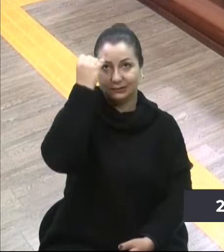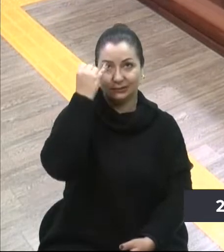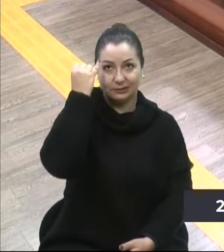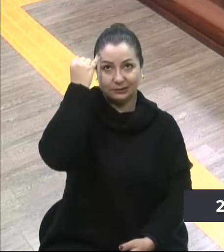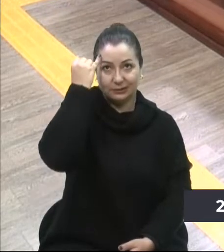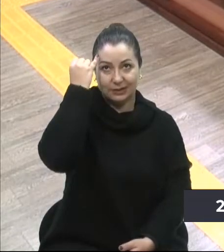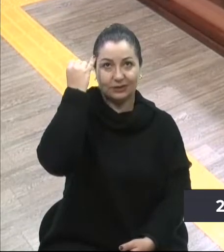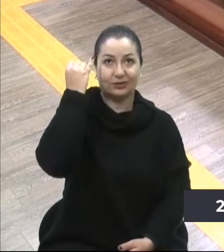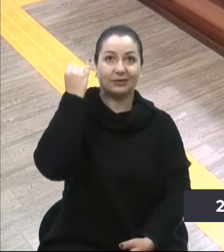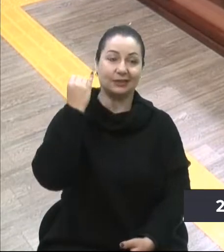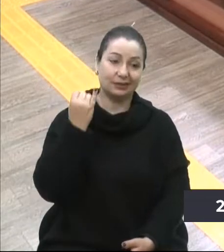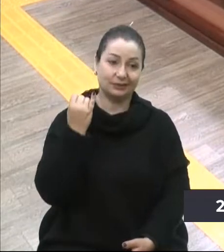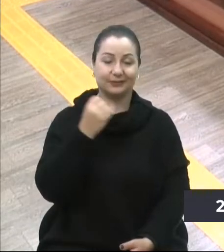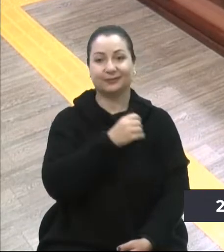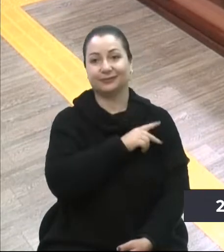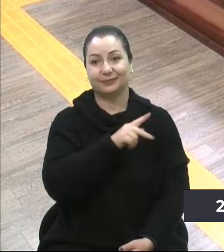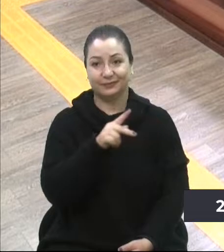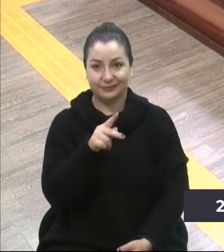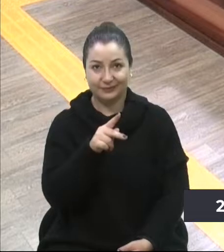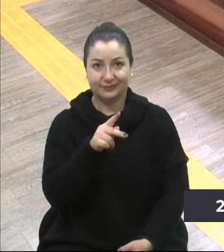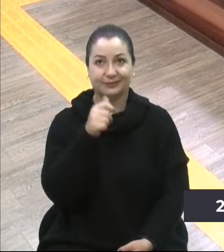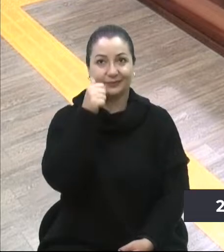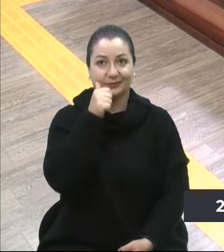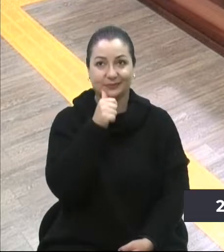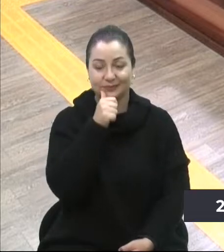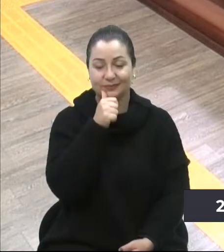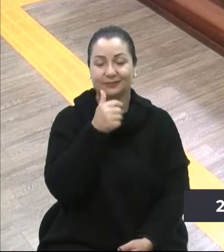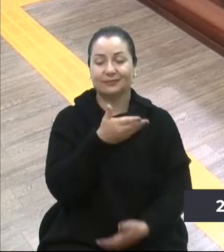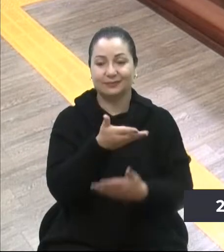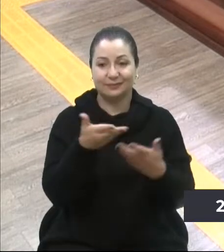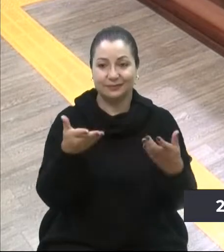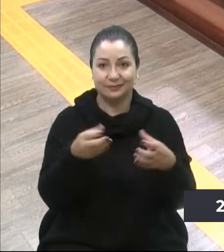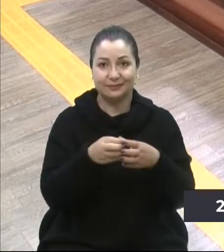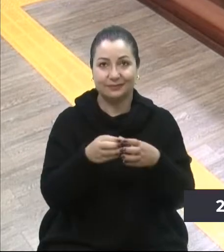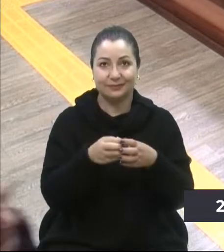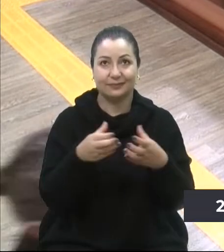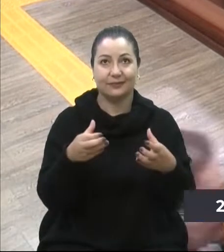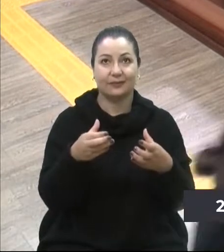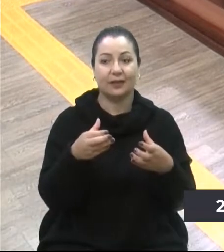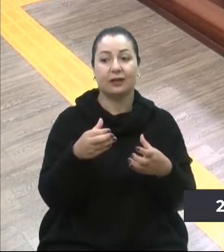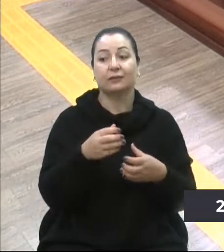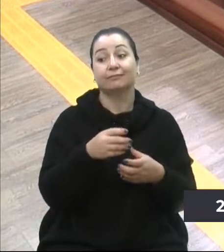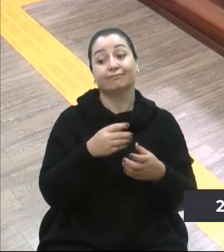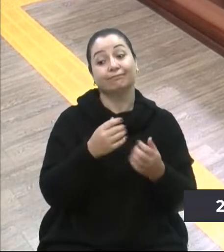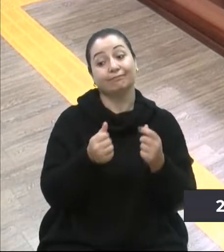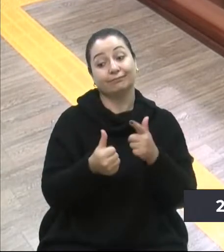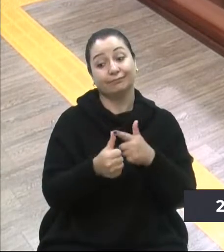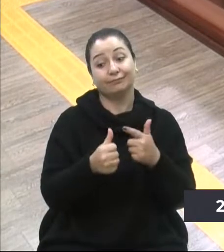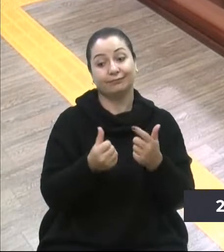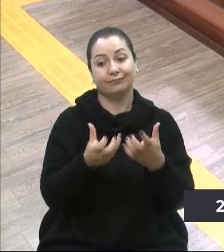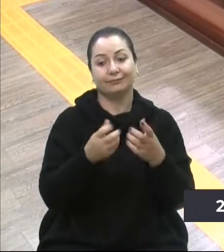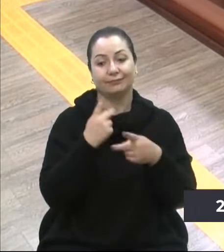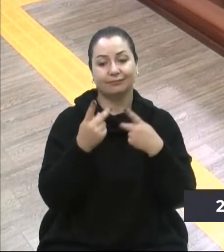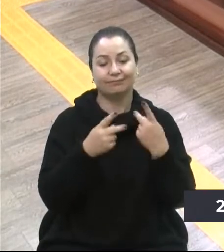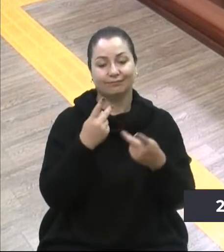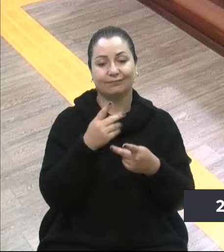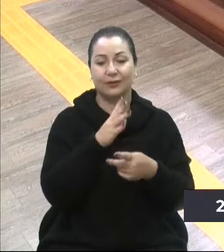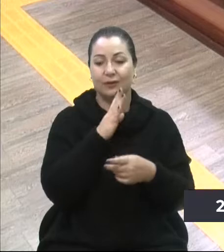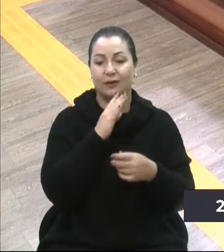Senhora presidenta, nobres colegas, primeiro quero dizer que eu conheço pouco a lei e também não sou